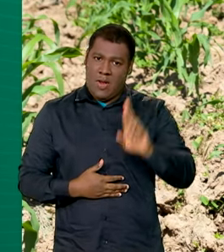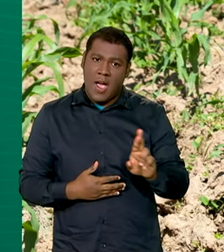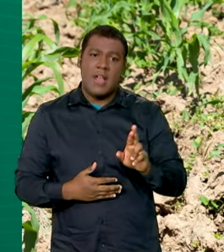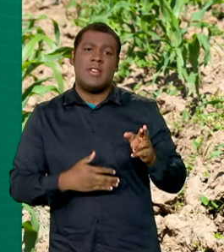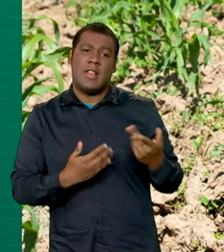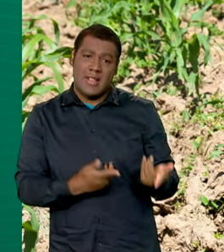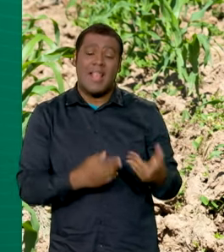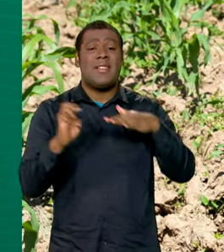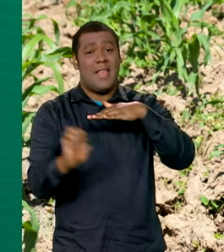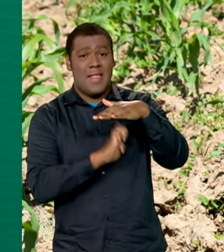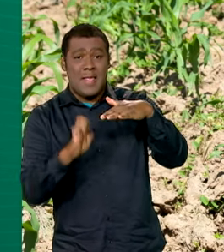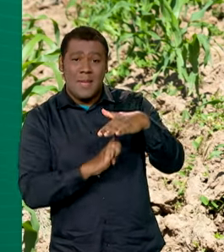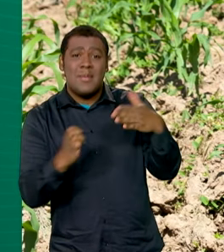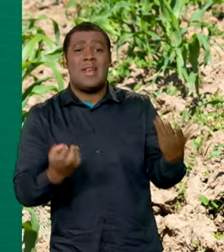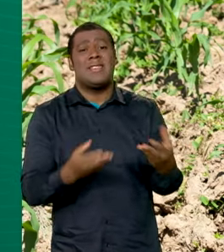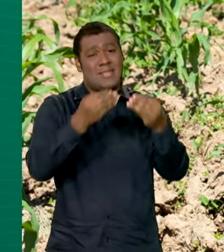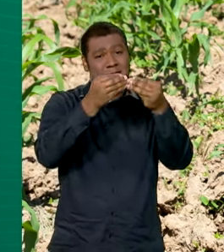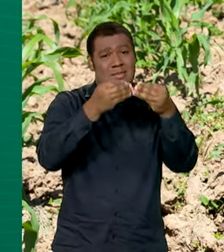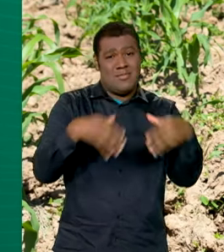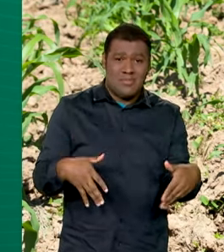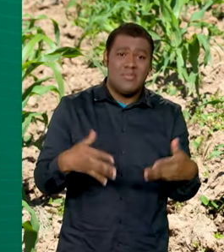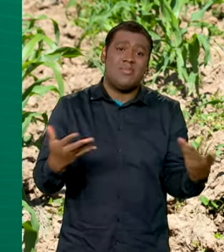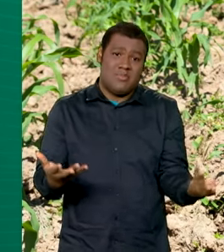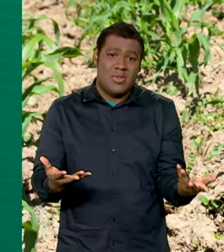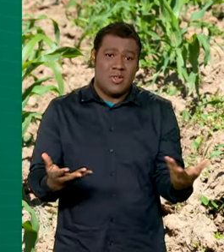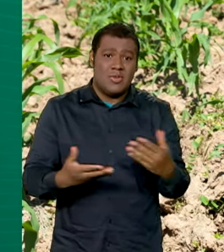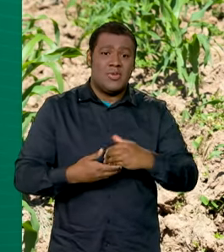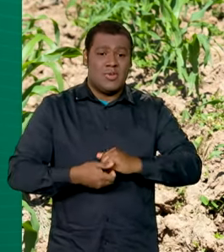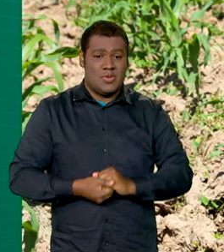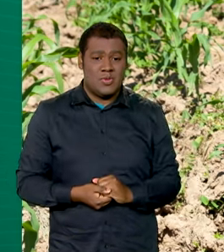locais impactados por calamidade pública.